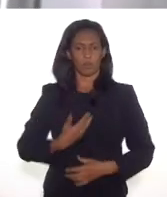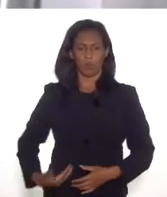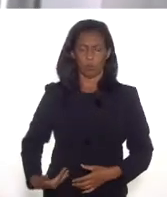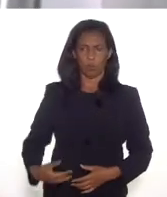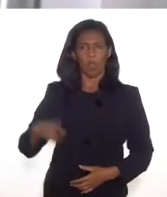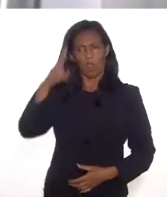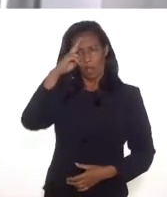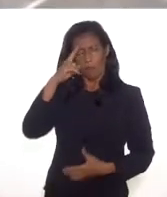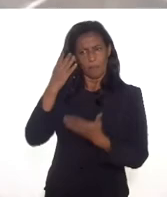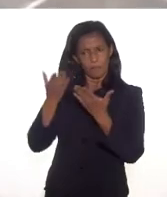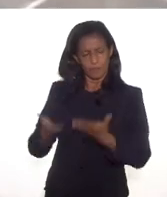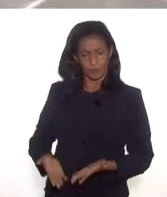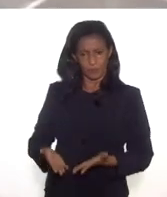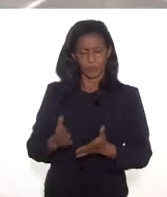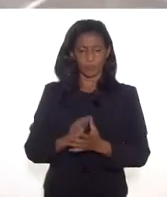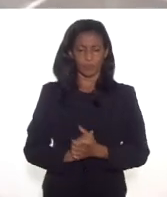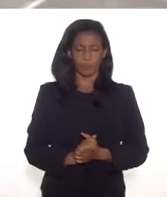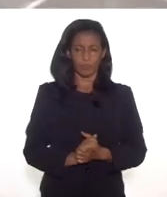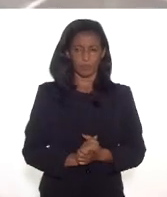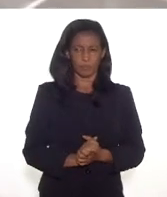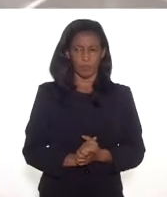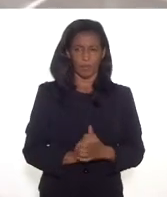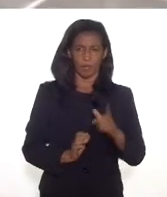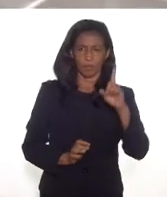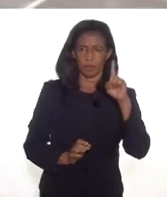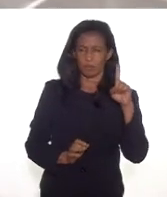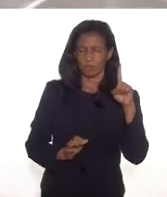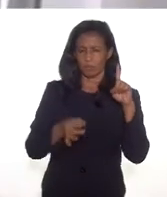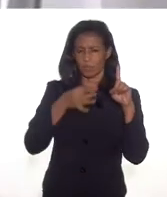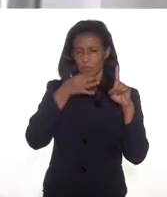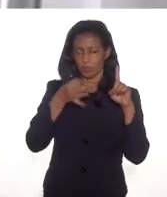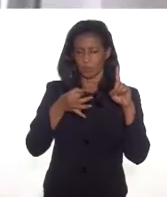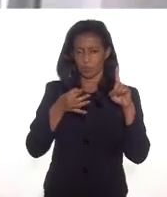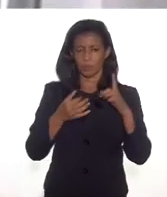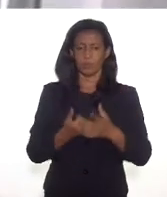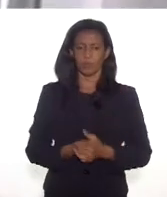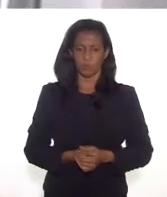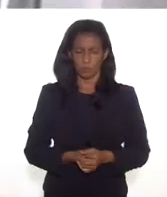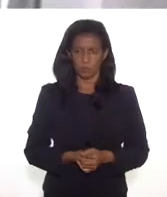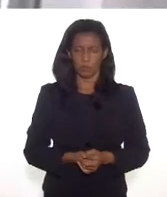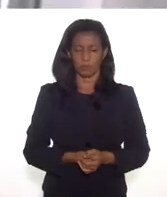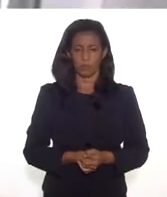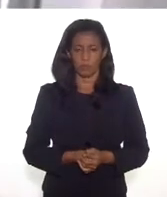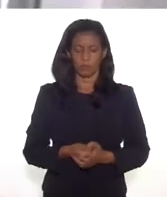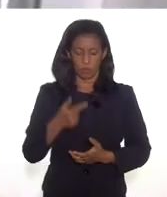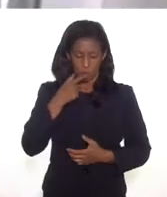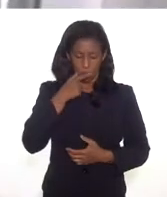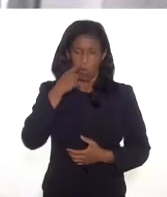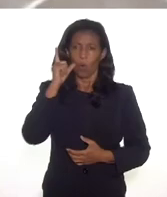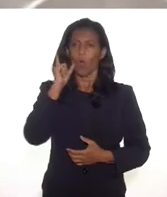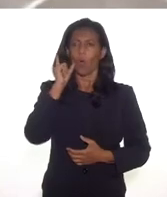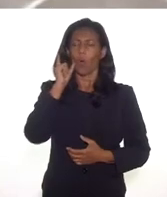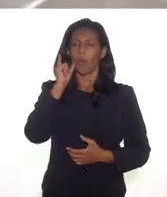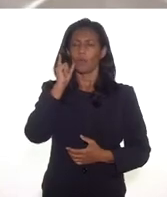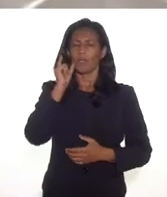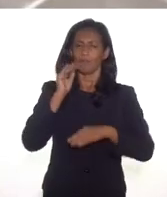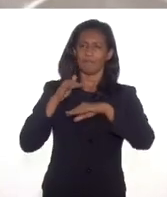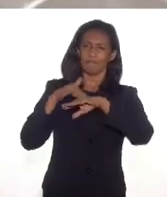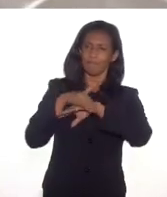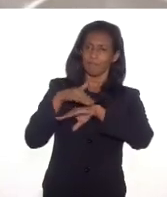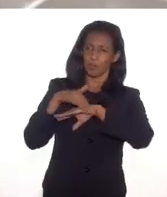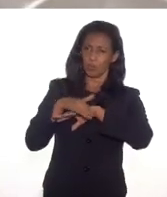Excelência e por isso que eu queria só fazer uma observação, deputado Valdez. Pois não, deputada Marta Vasconcelos. Claro. Ontem, no final, no início da noite,